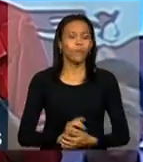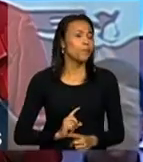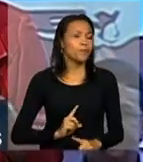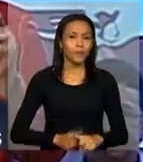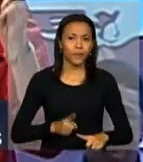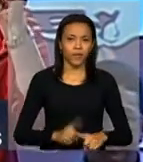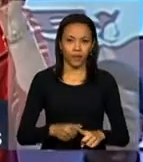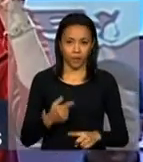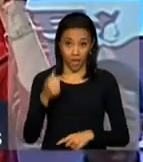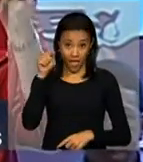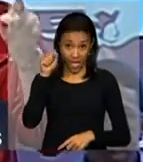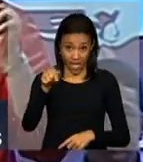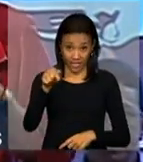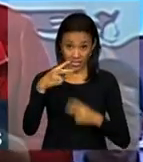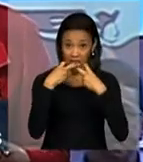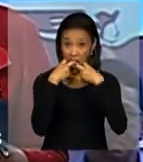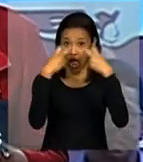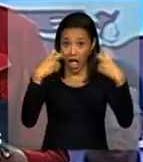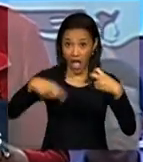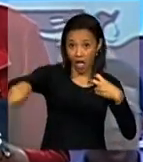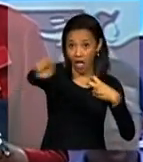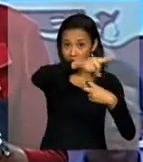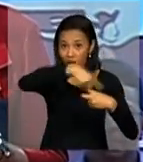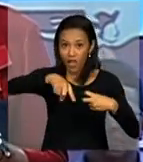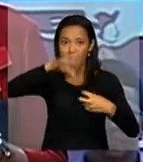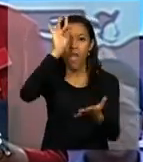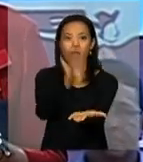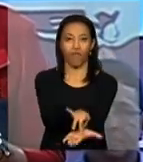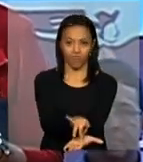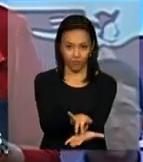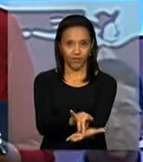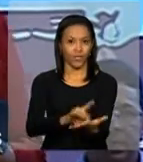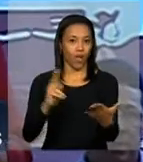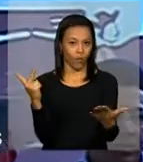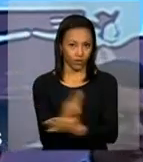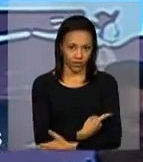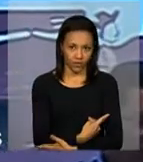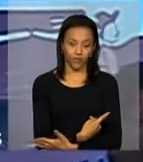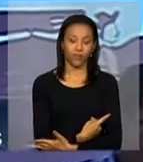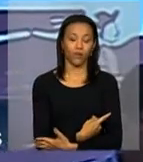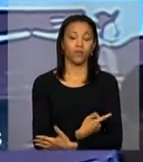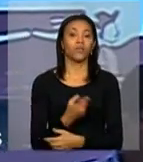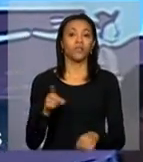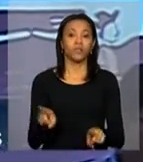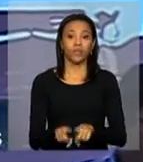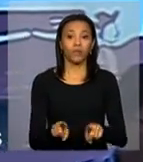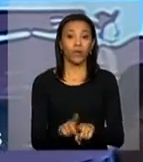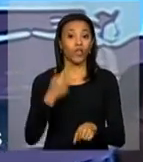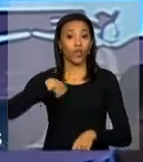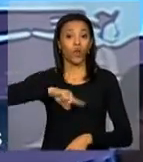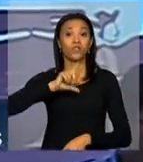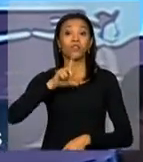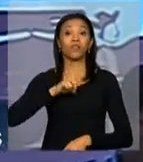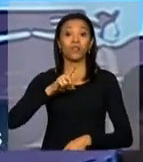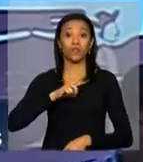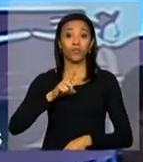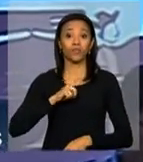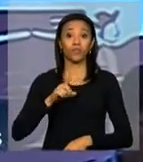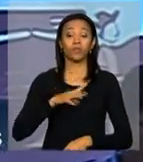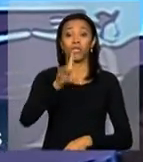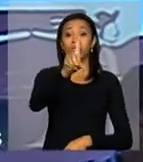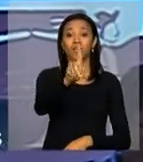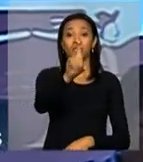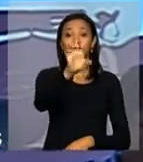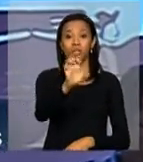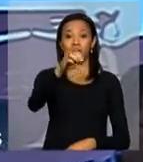porque essa voz é legítima, quanto porque nós temos uma democracia e